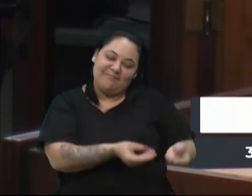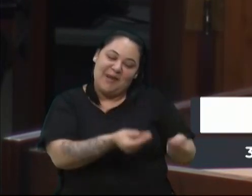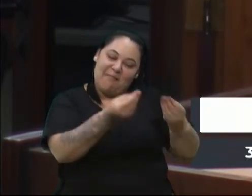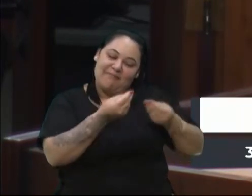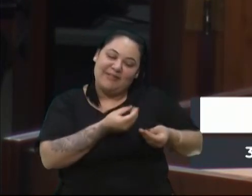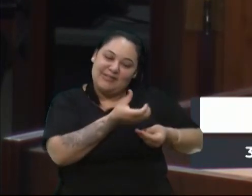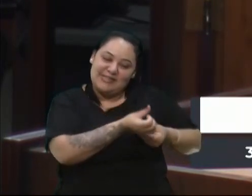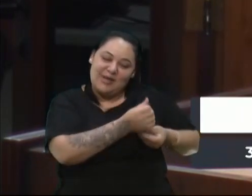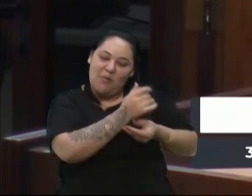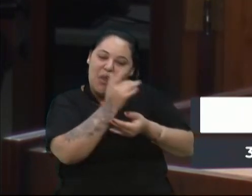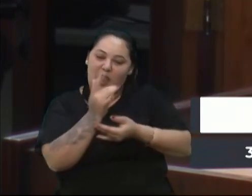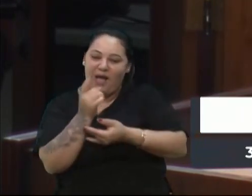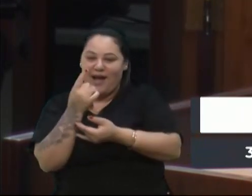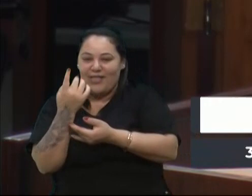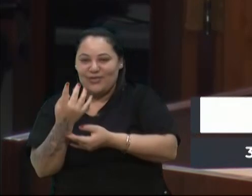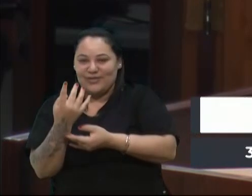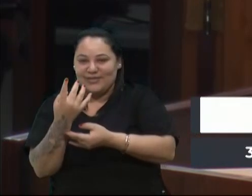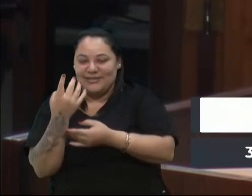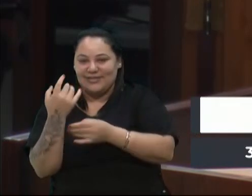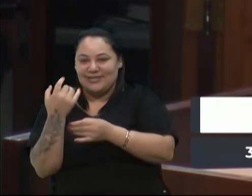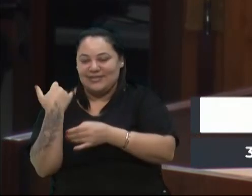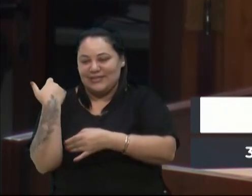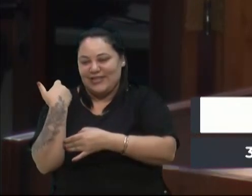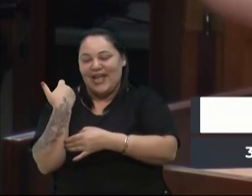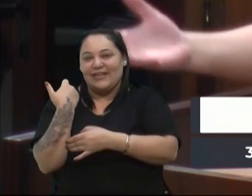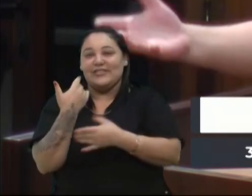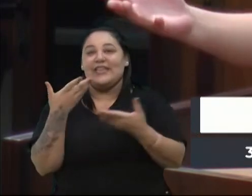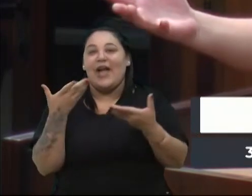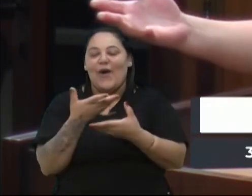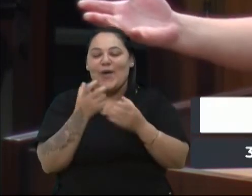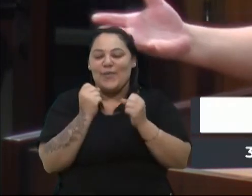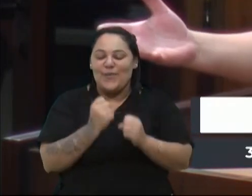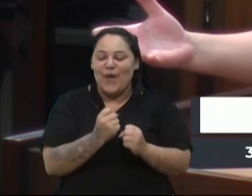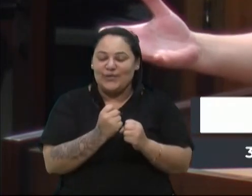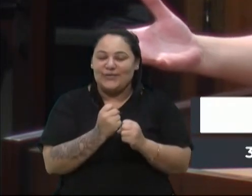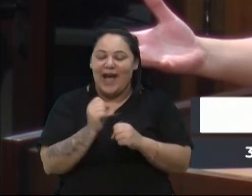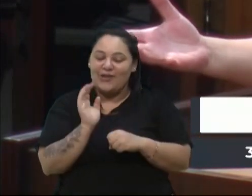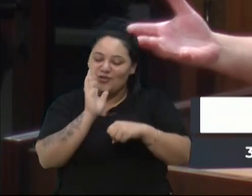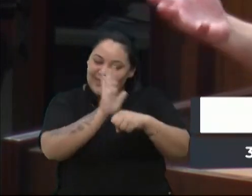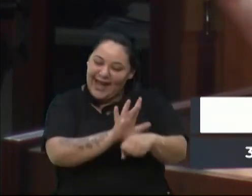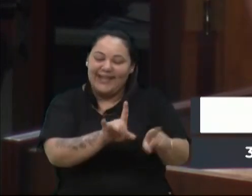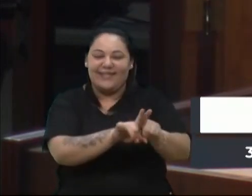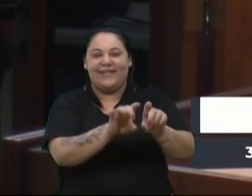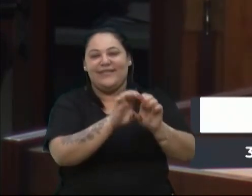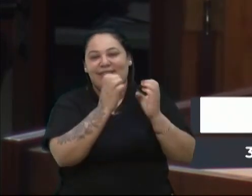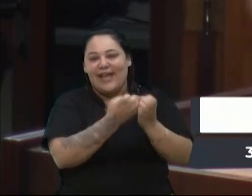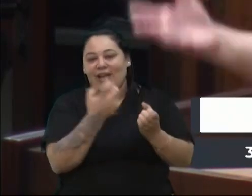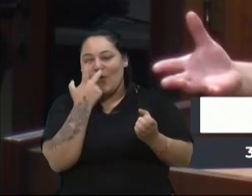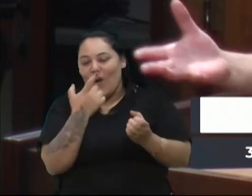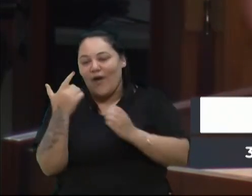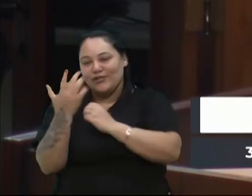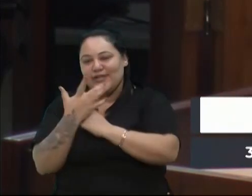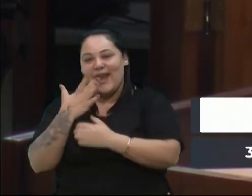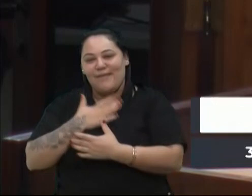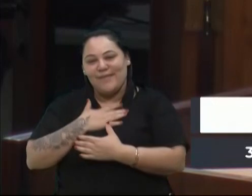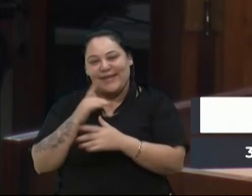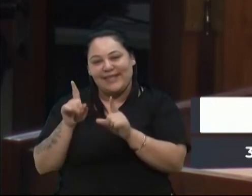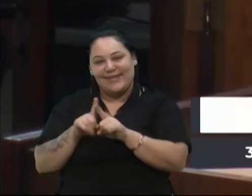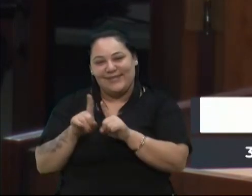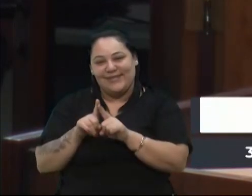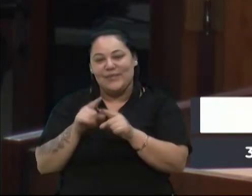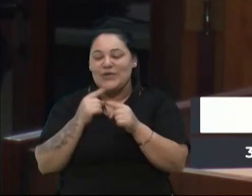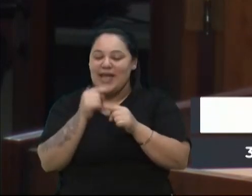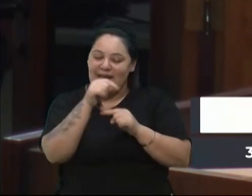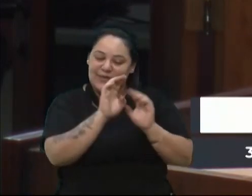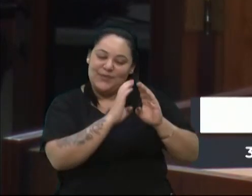14 anos, agora eu estou podendo devolver a essa comunidade que me deu tanto